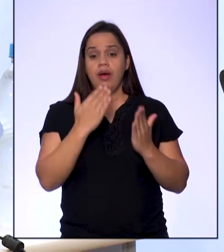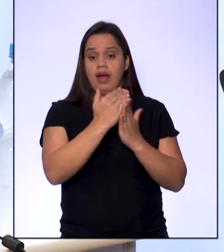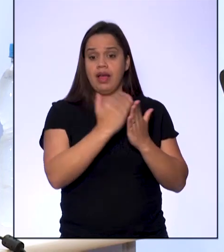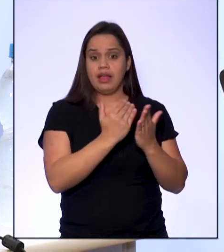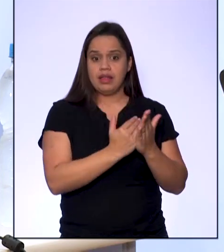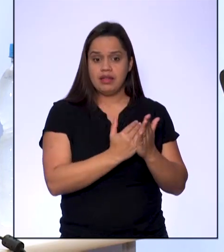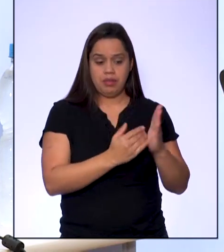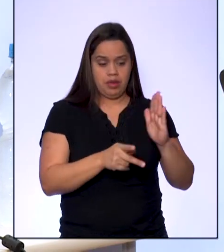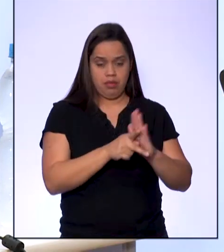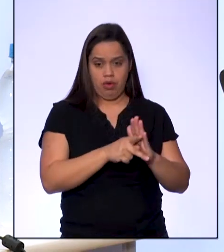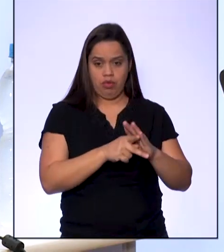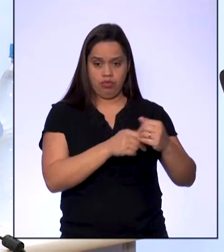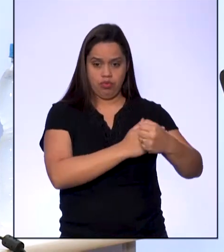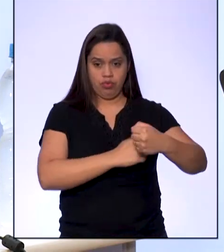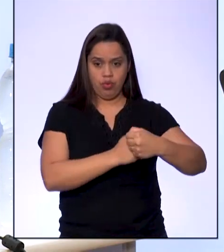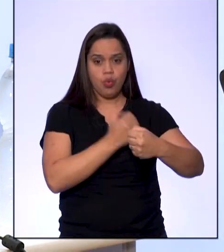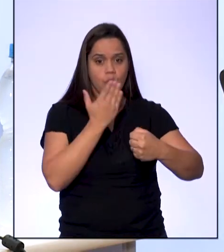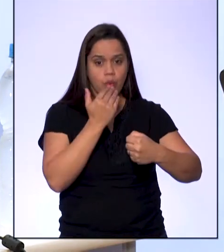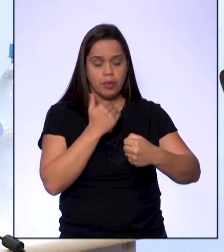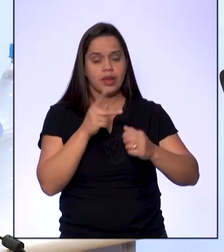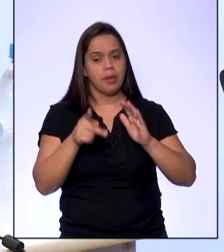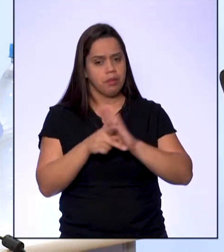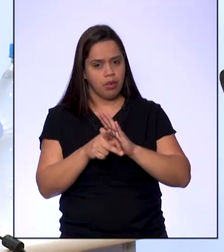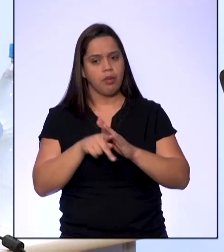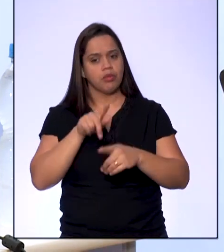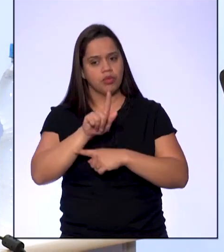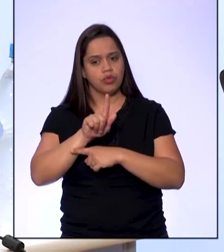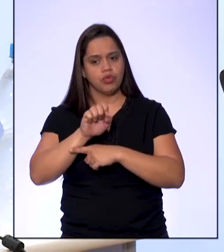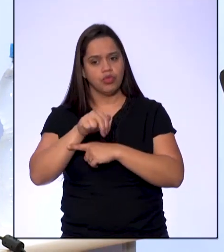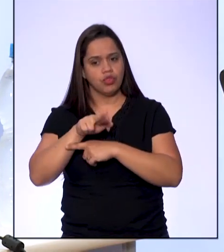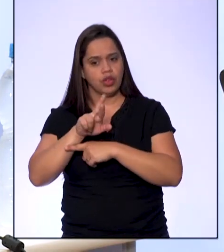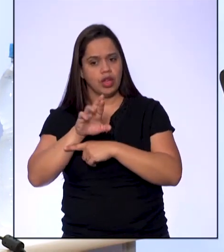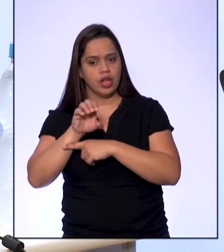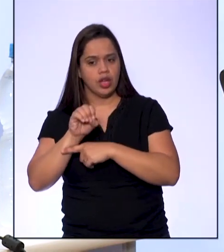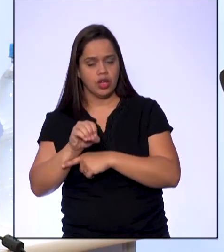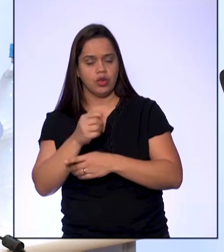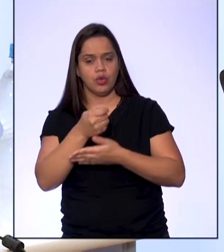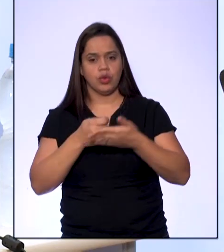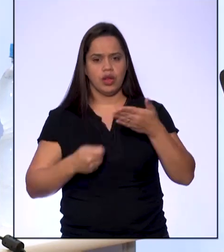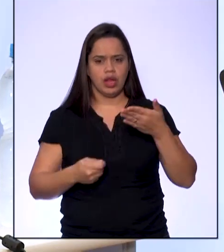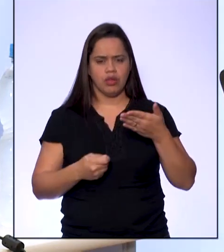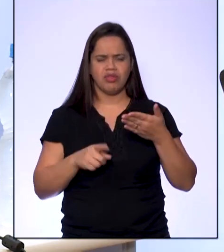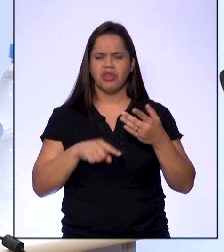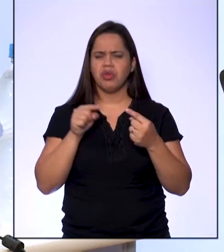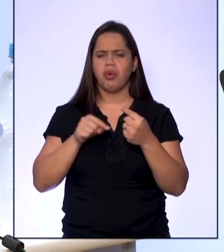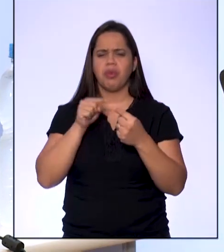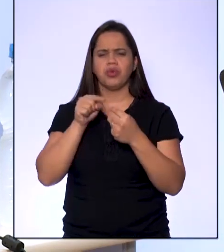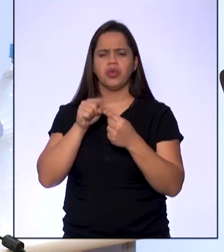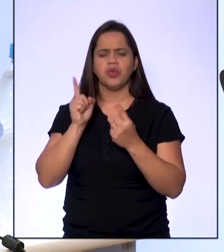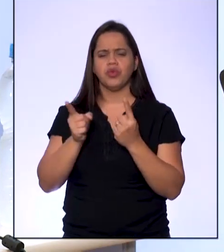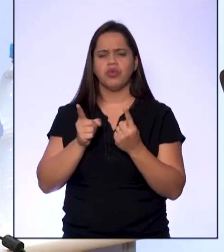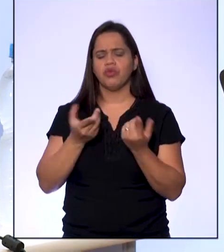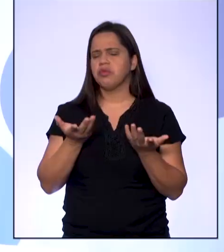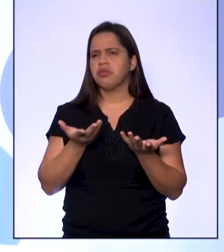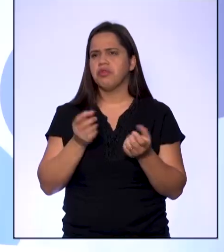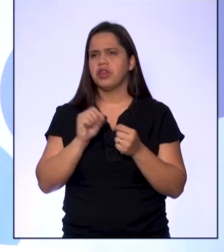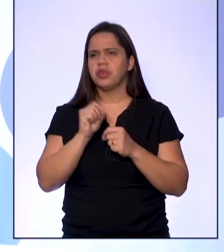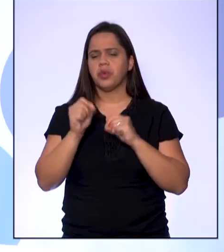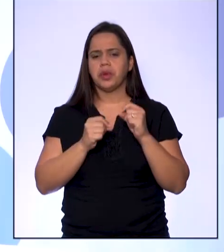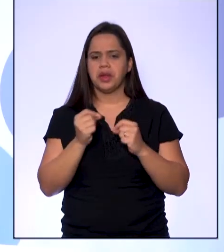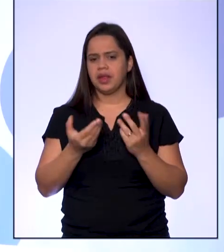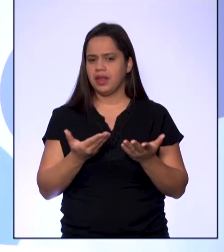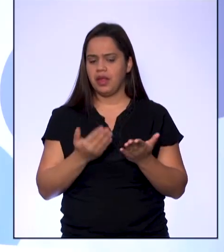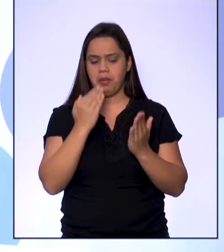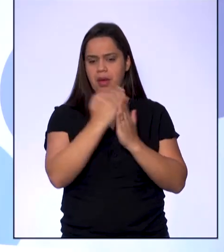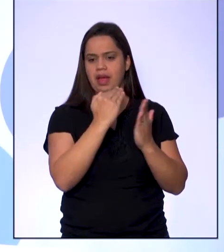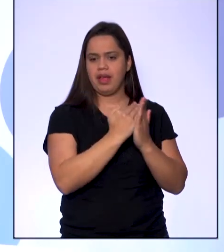é um gênero textual. E em que situação, né? Qual é a finalidade dela? Qual é a finalidade de uma receita? Para que serve uma receita? Para que